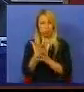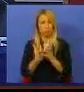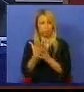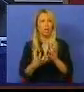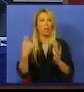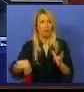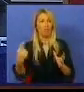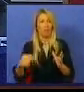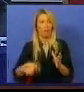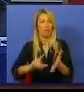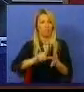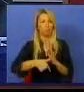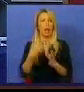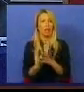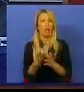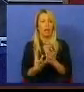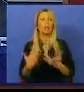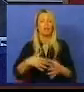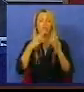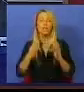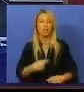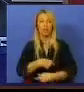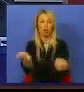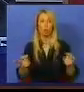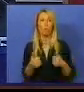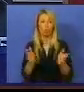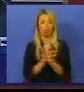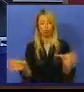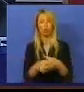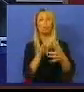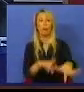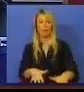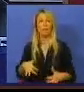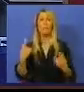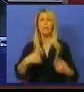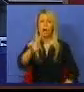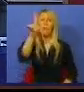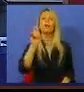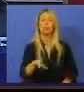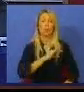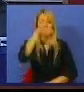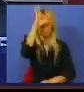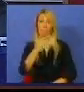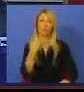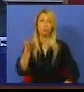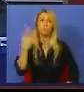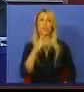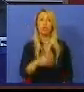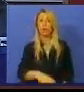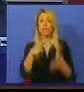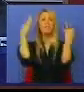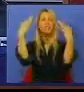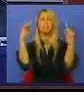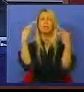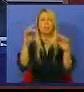tenho certeza que os serviços da Comissão vão distribuir por todos os grupos parlamentares. Queria lhe agradecer. Mas há uma questão, Sr. Ministro, à qual o Sr. Ministro não respondeu, que é tão simplesmente